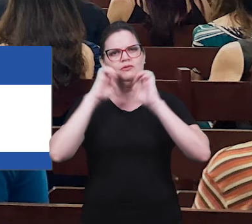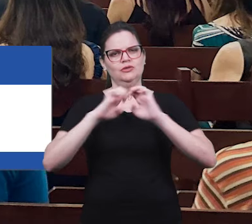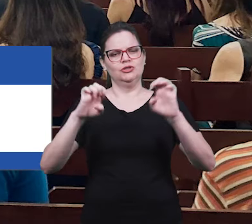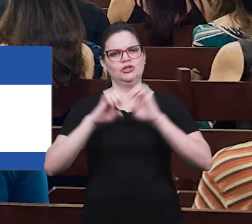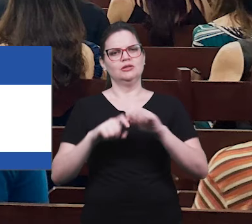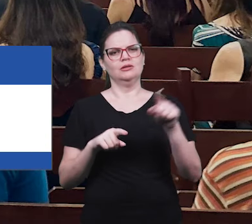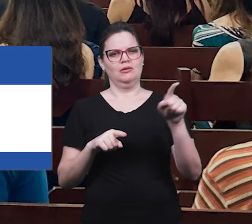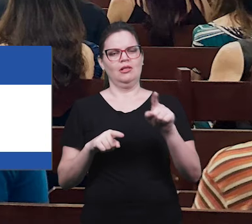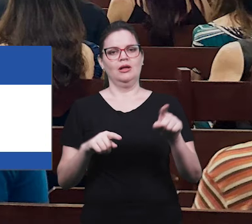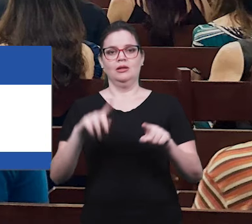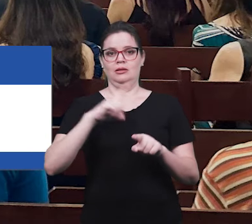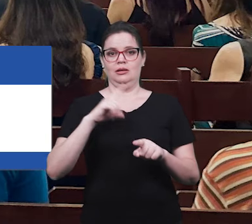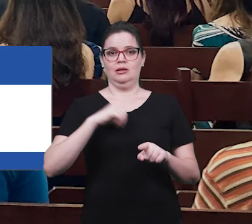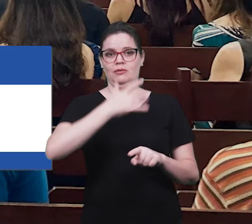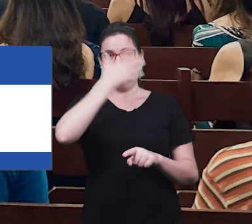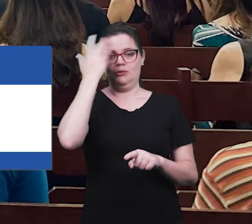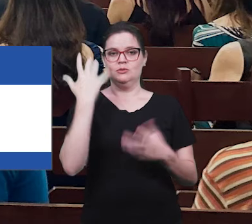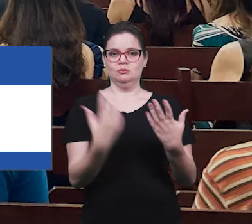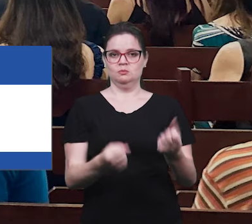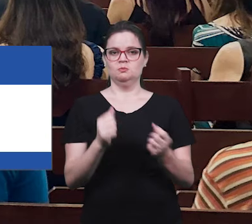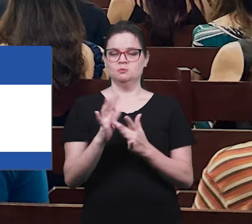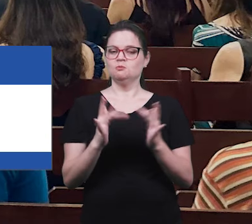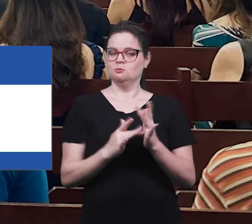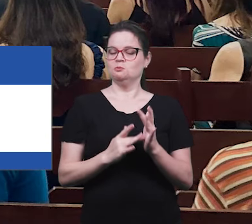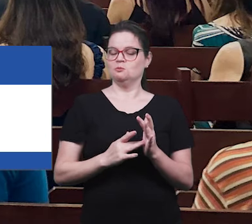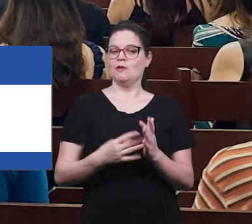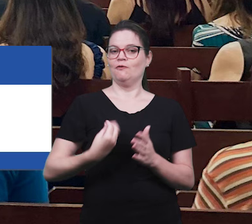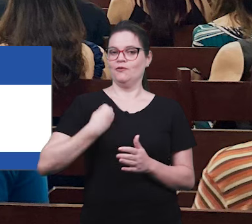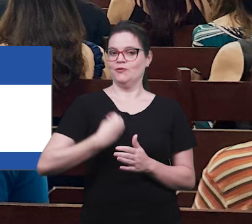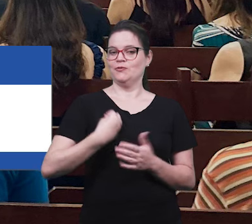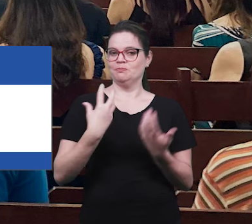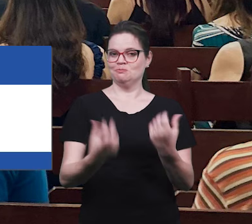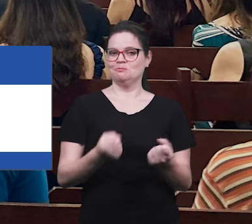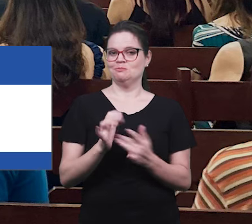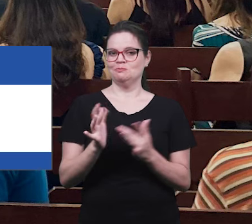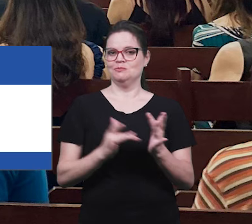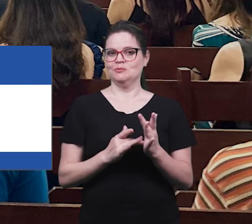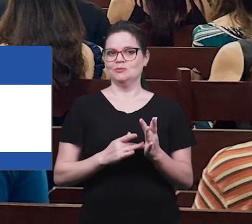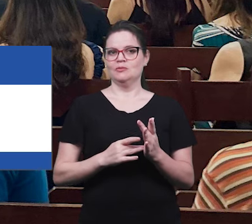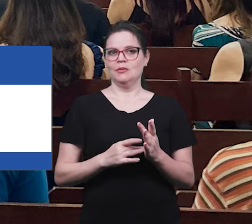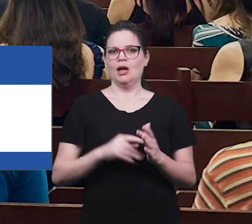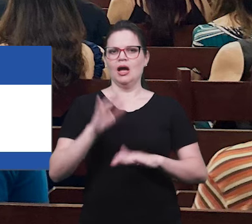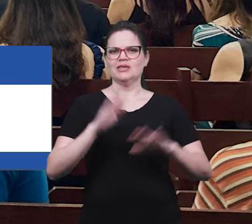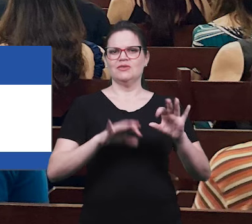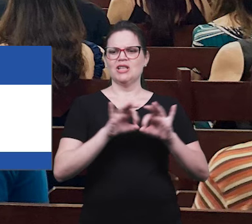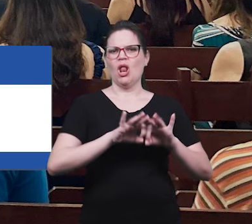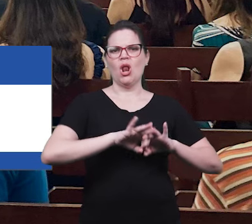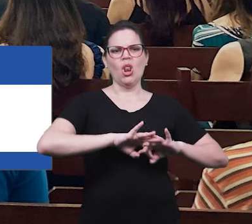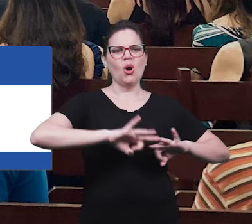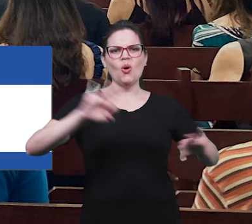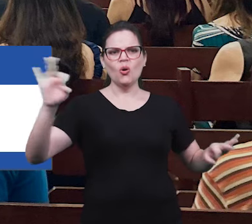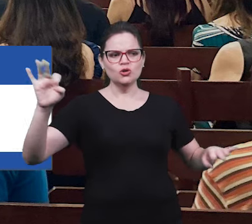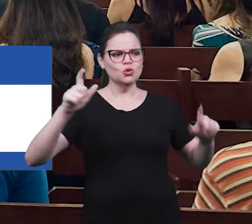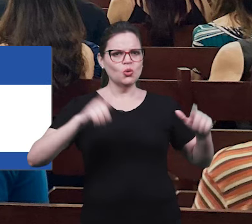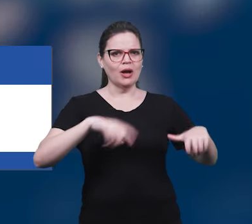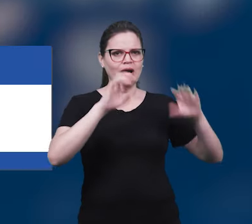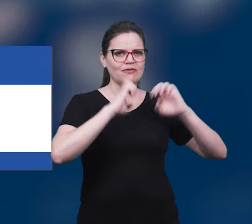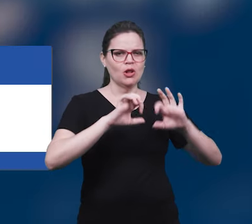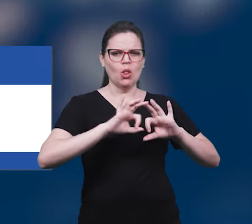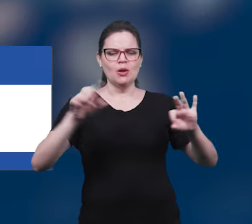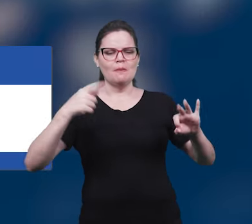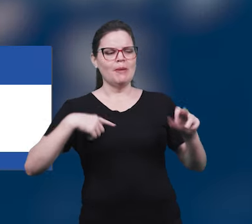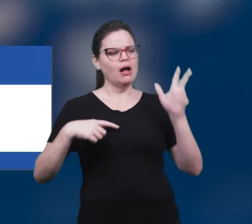ali houve salvação de vidas vidas se converteram em igrejas até distantes de onde a evangelização ocorreu